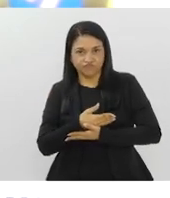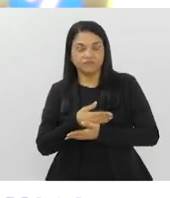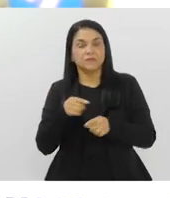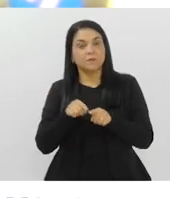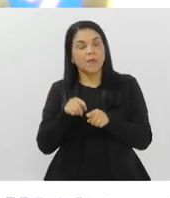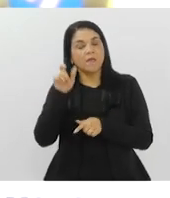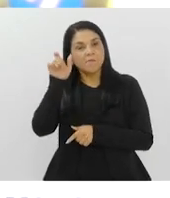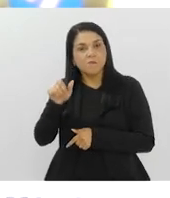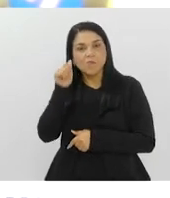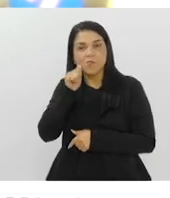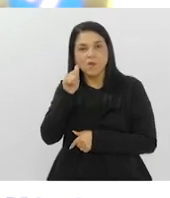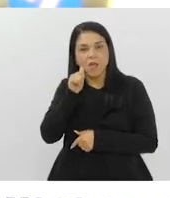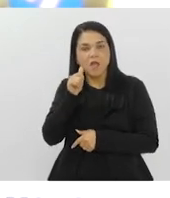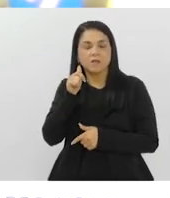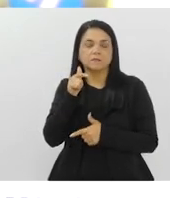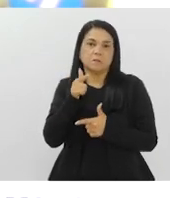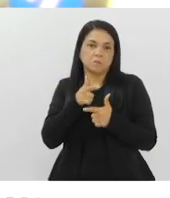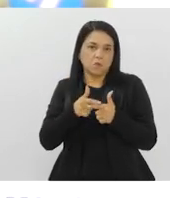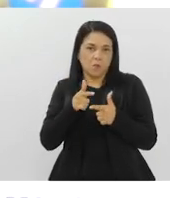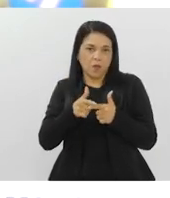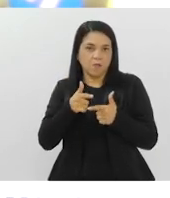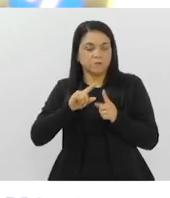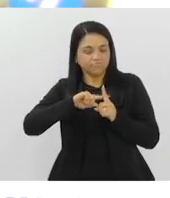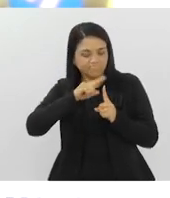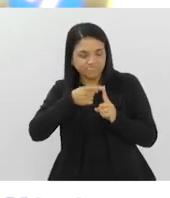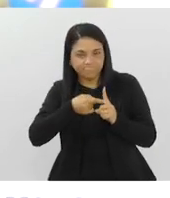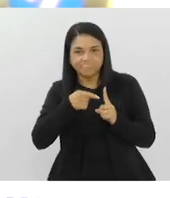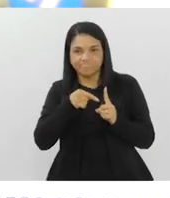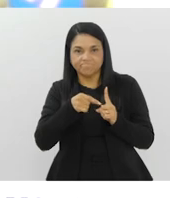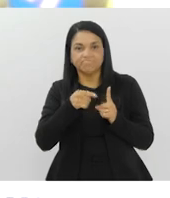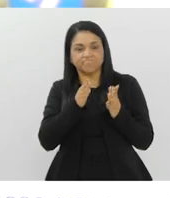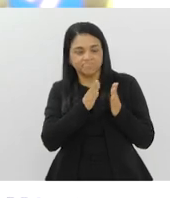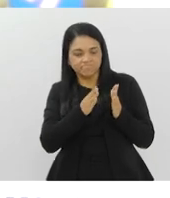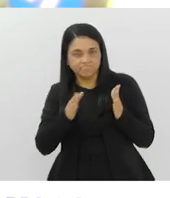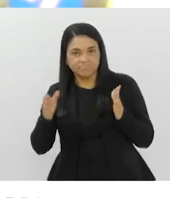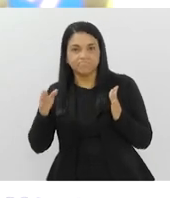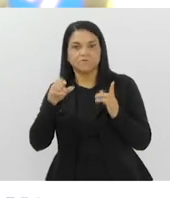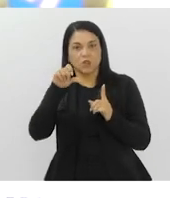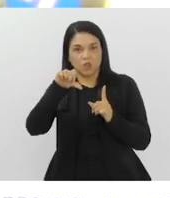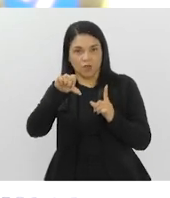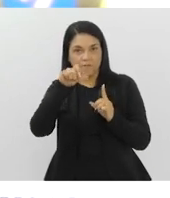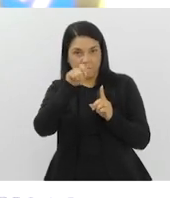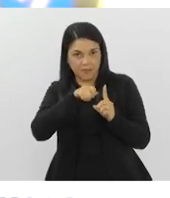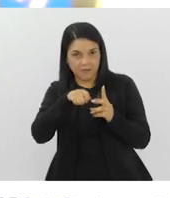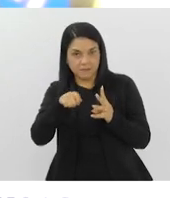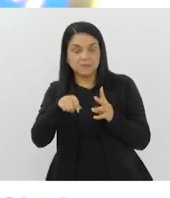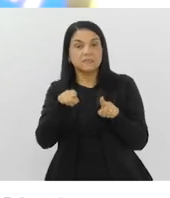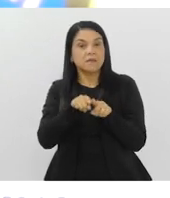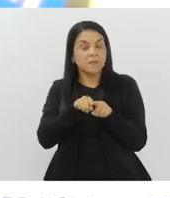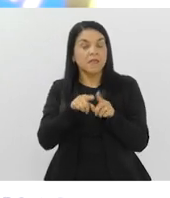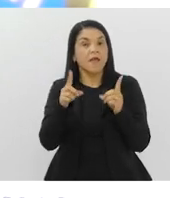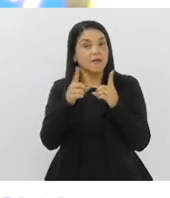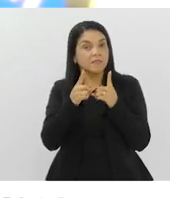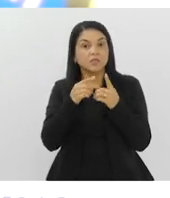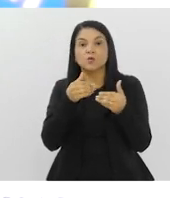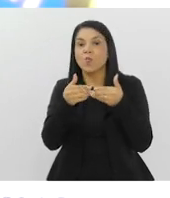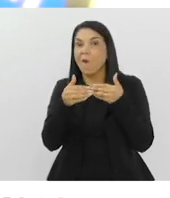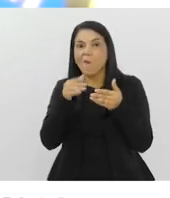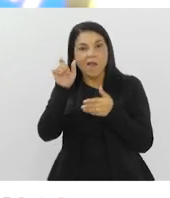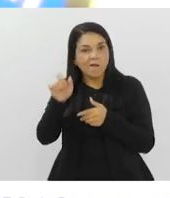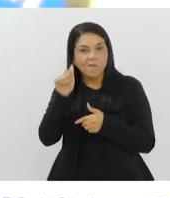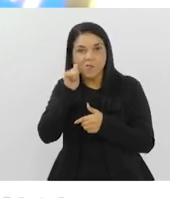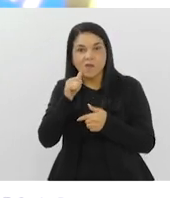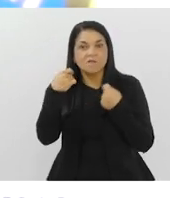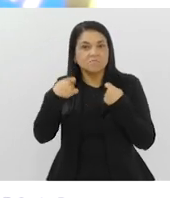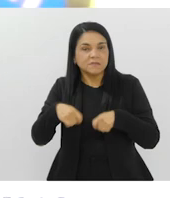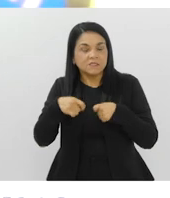gestação, mas também atende a qualquer uma das mulheres que a gente aqui está falando. Aquelas que